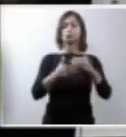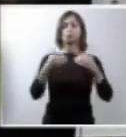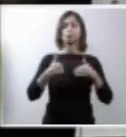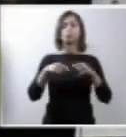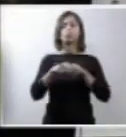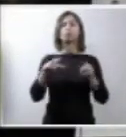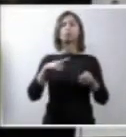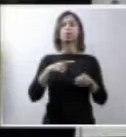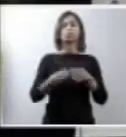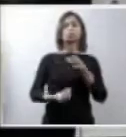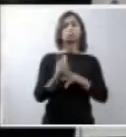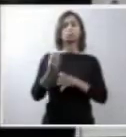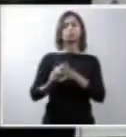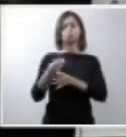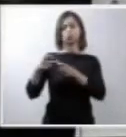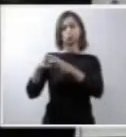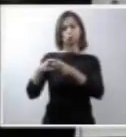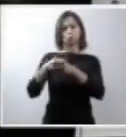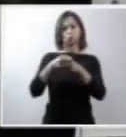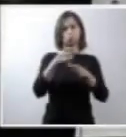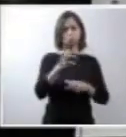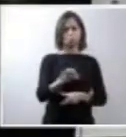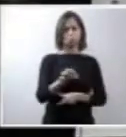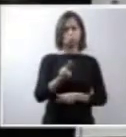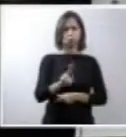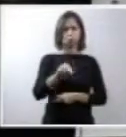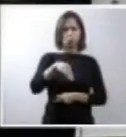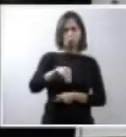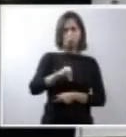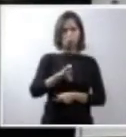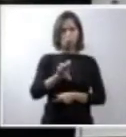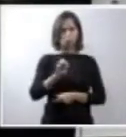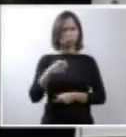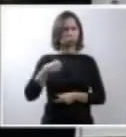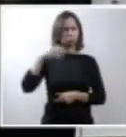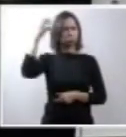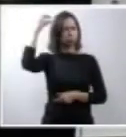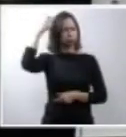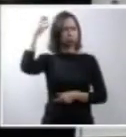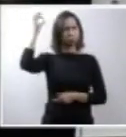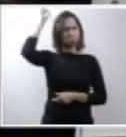em função disso, nós entramos numa